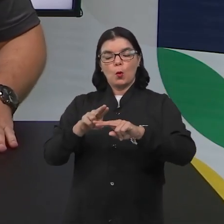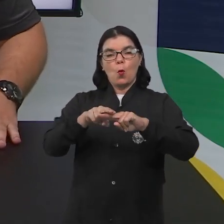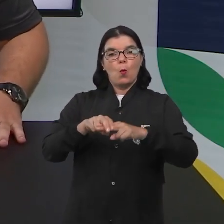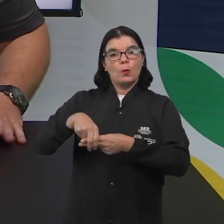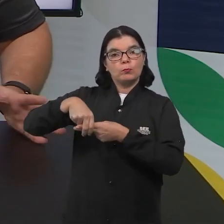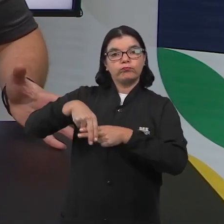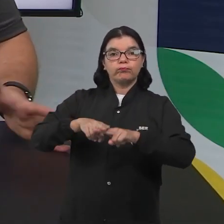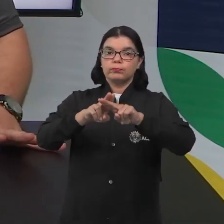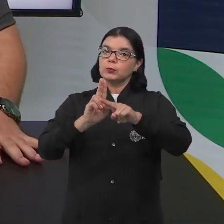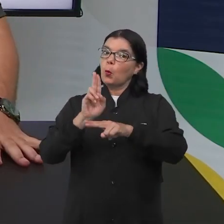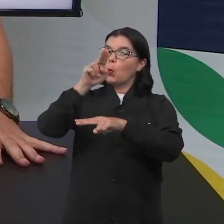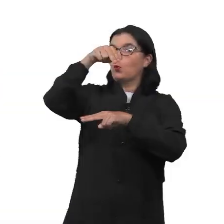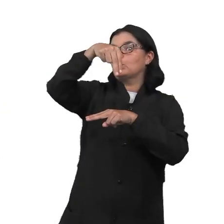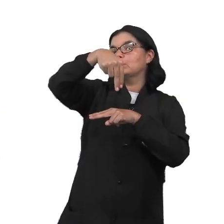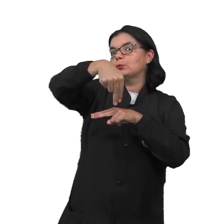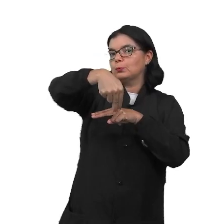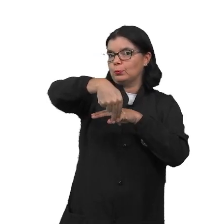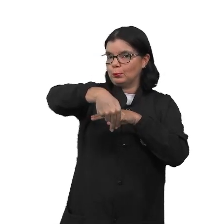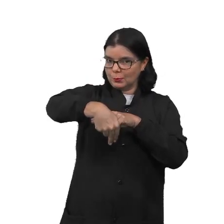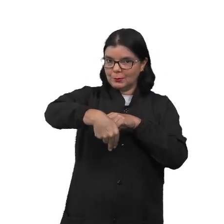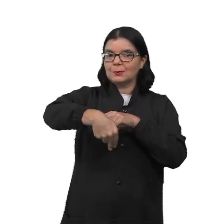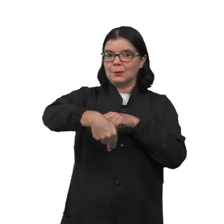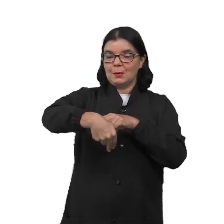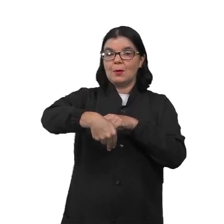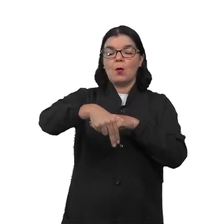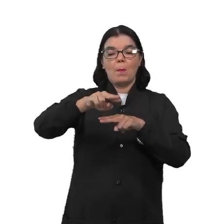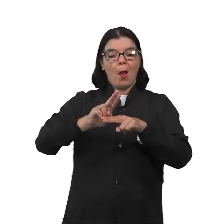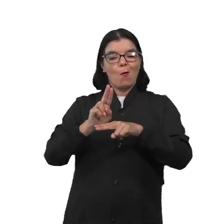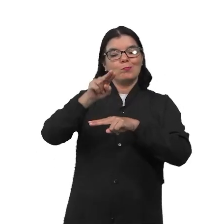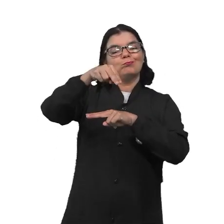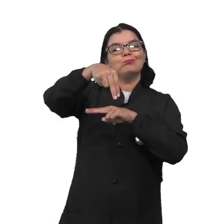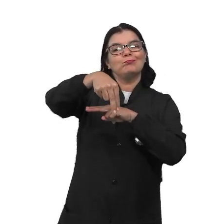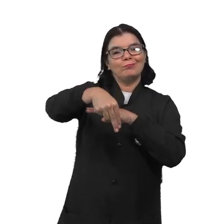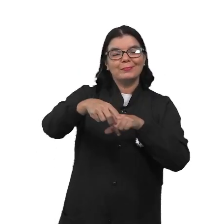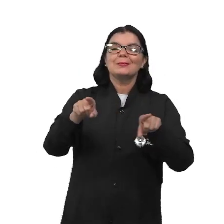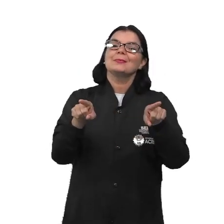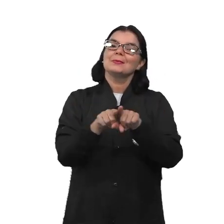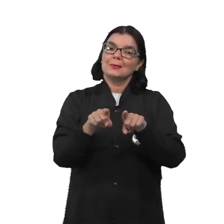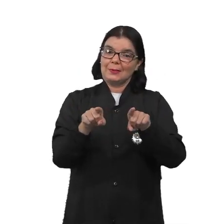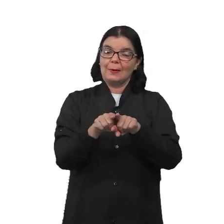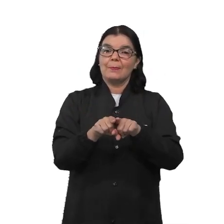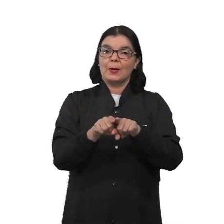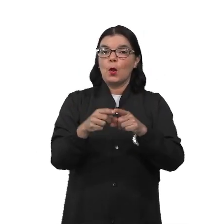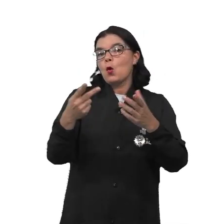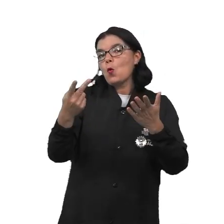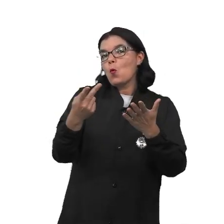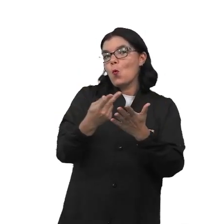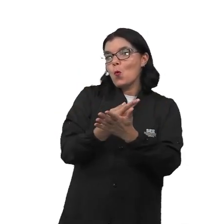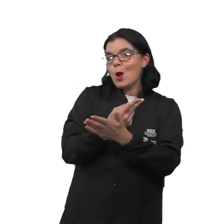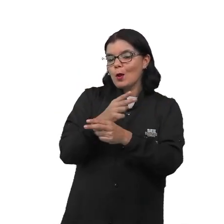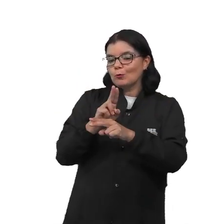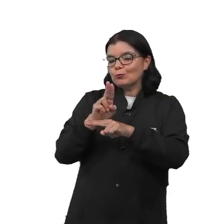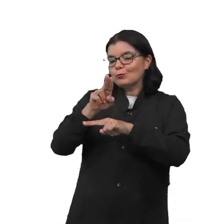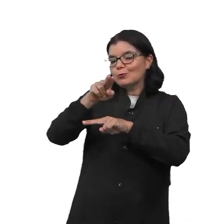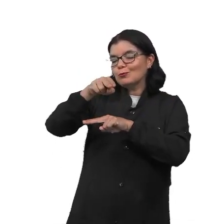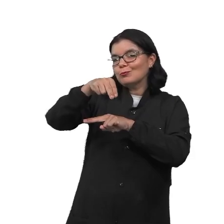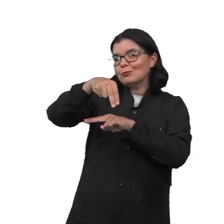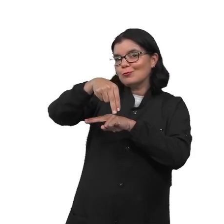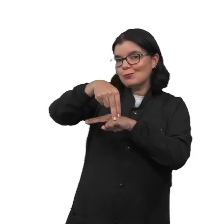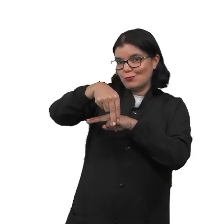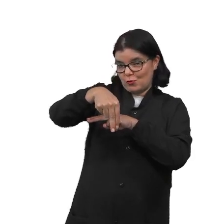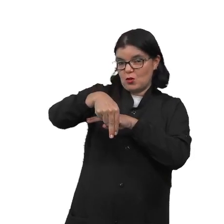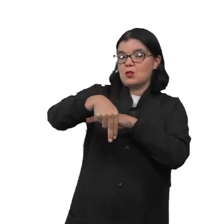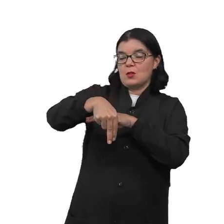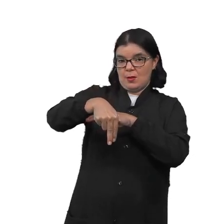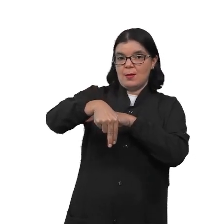que ele falou do problema em órbita, né? Mas quando ele cai, ele tem um pequeno errozinho de trajetória. Ao